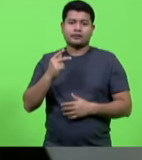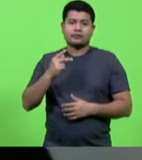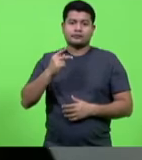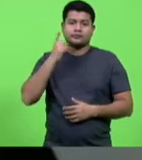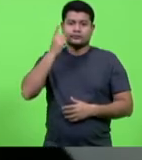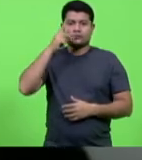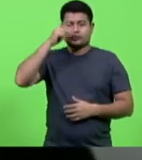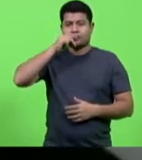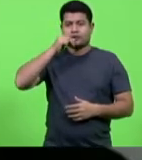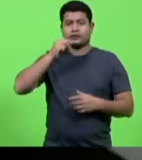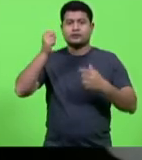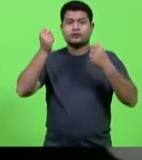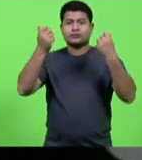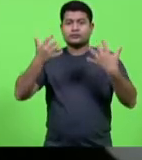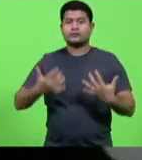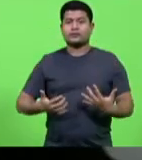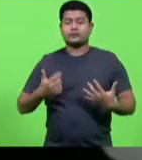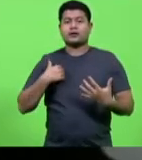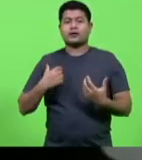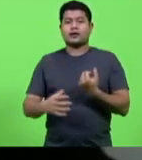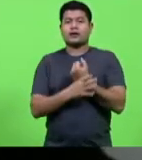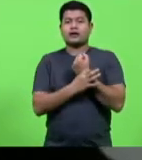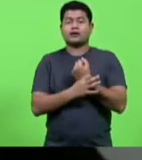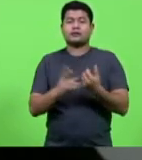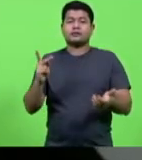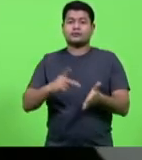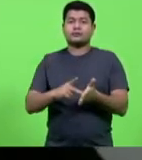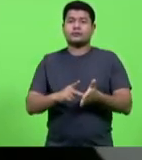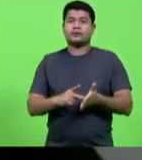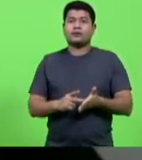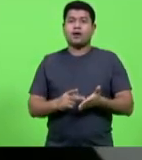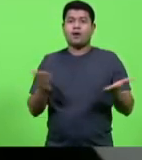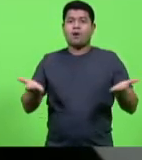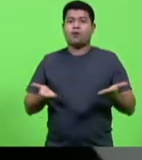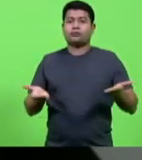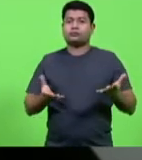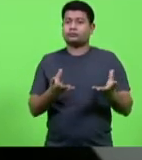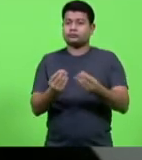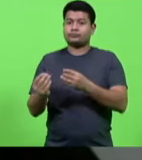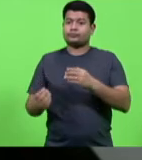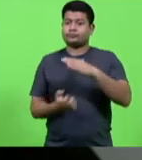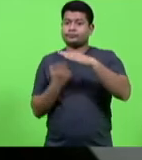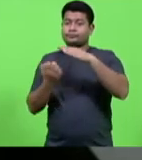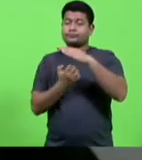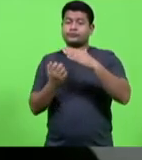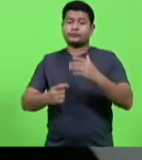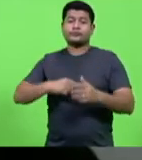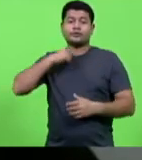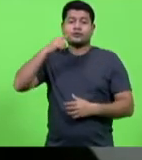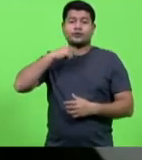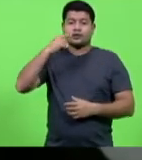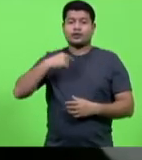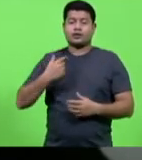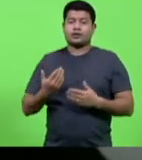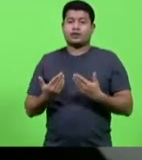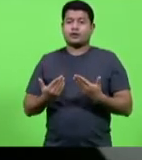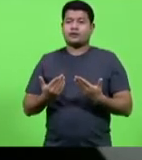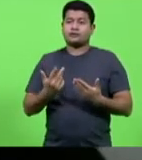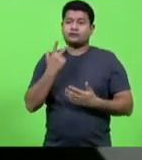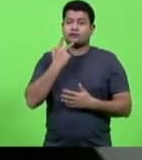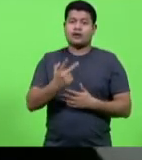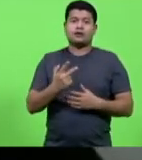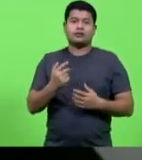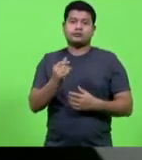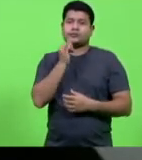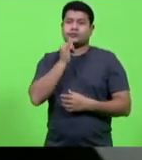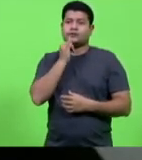apresentou sobre a garantia real. Hoje, muitos empresários não têm como deixar um patrimônio